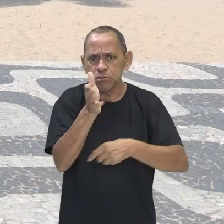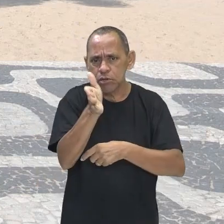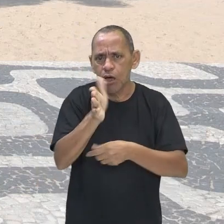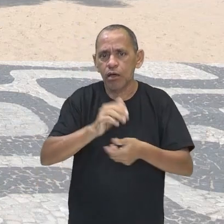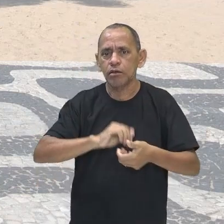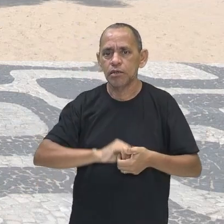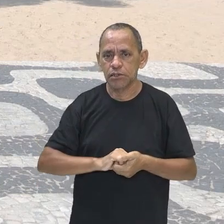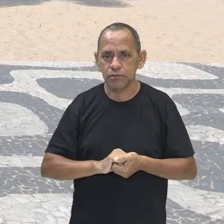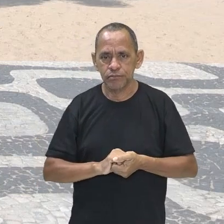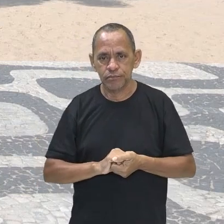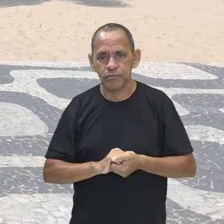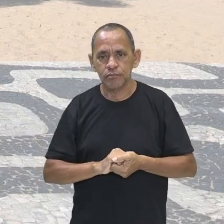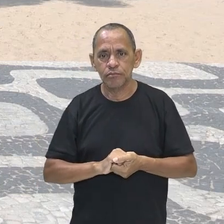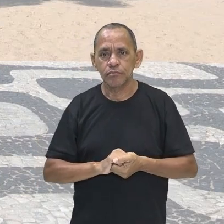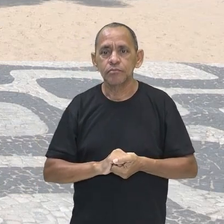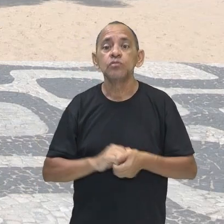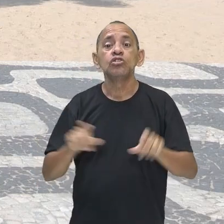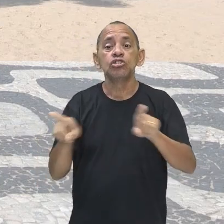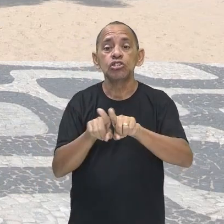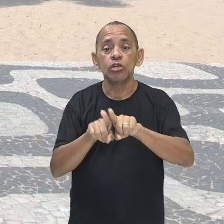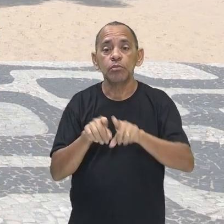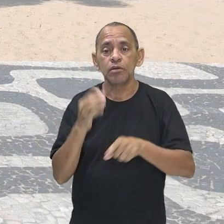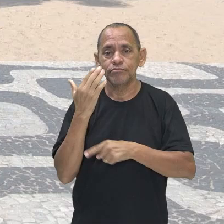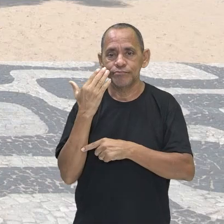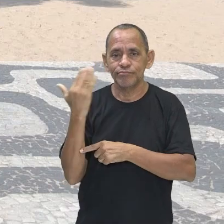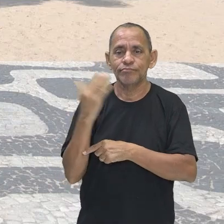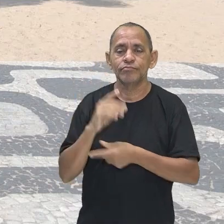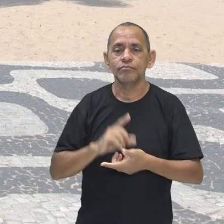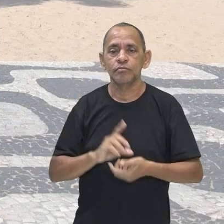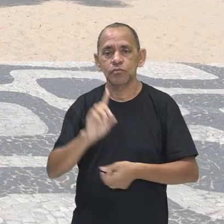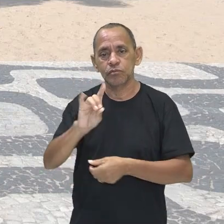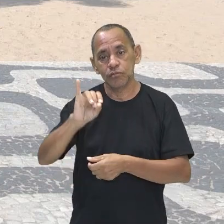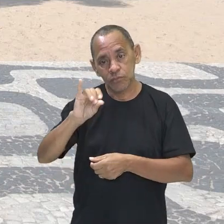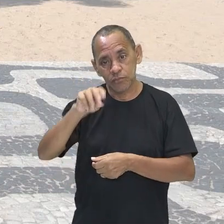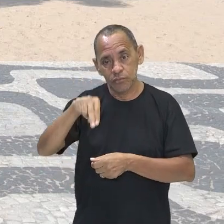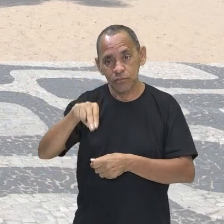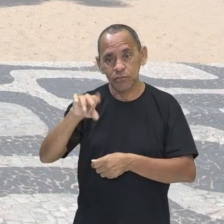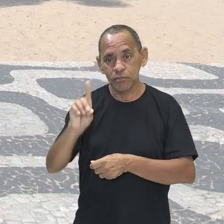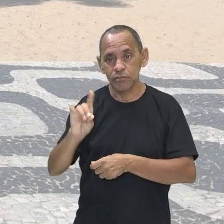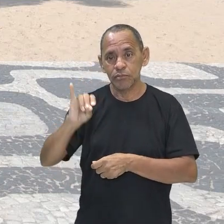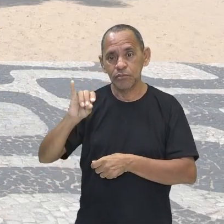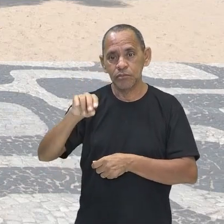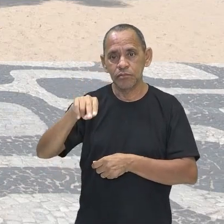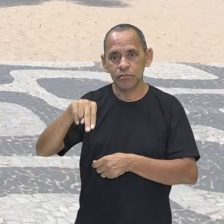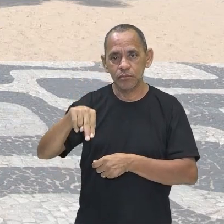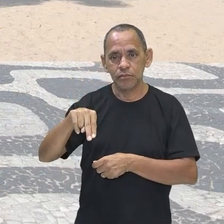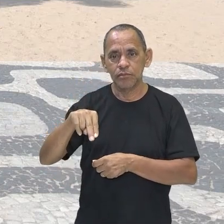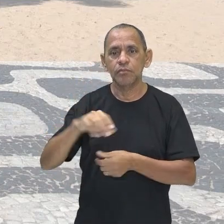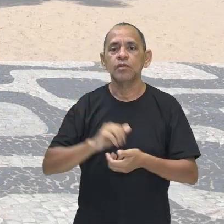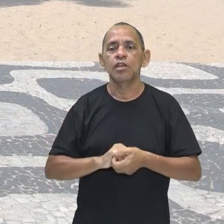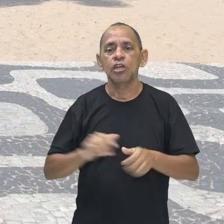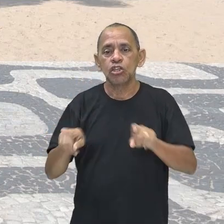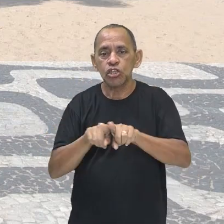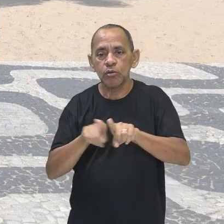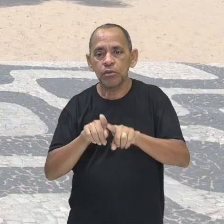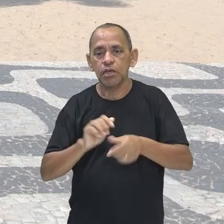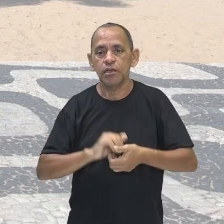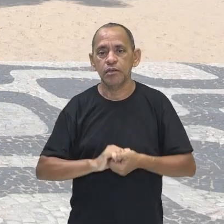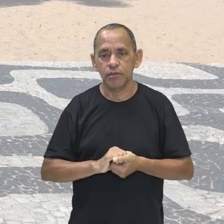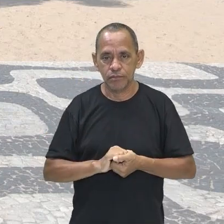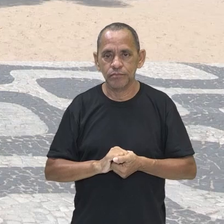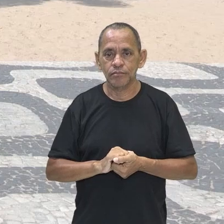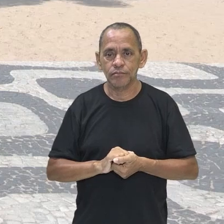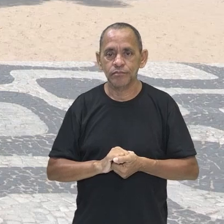Neuza Teixeira, certo? Dindim, Tom Jobim e Aloysio de Oliveira, e Garota de Ipanema, de Tom